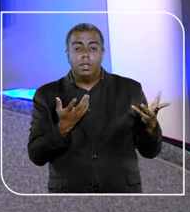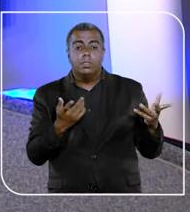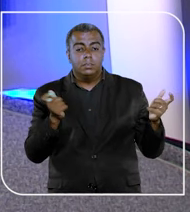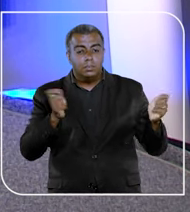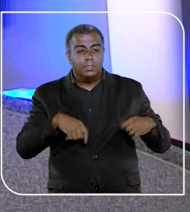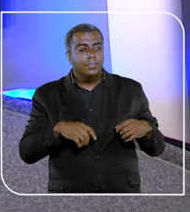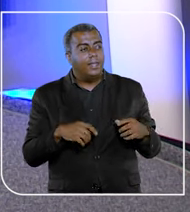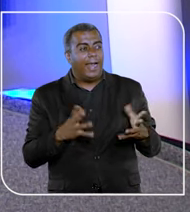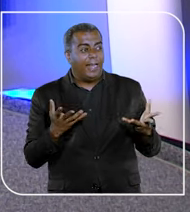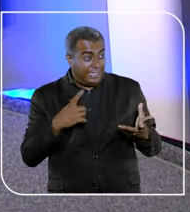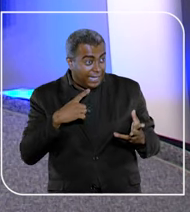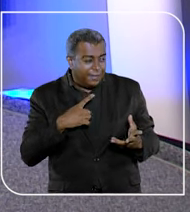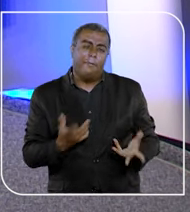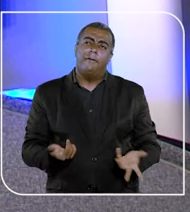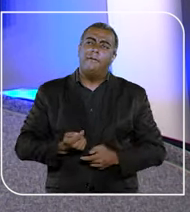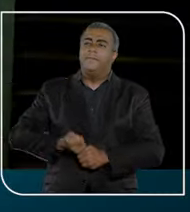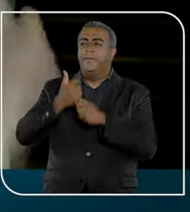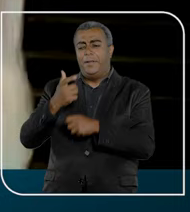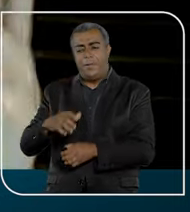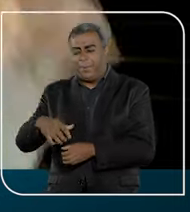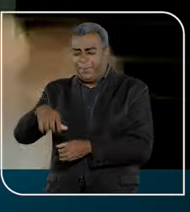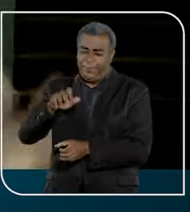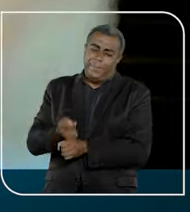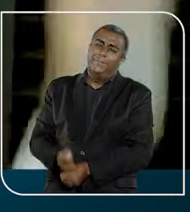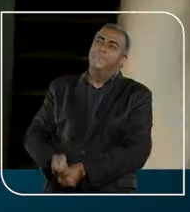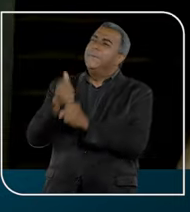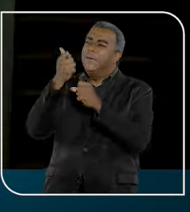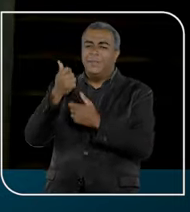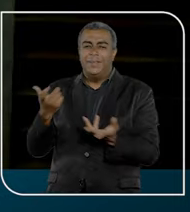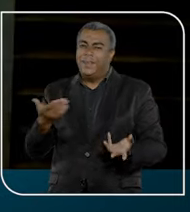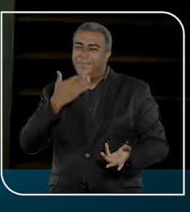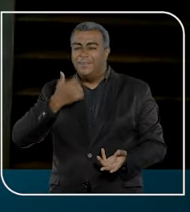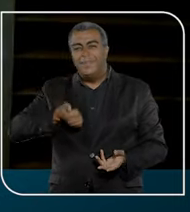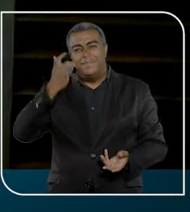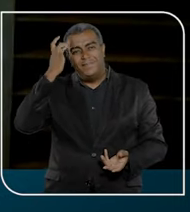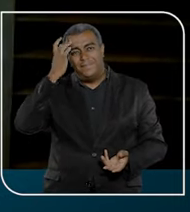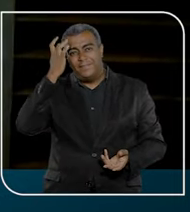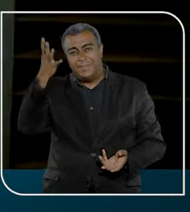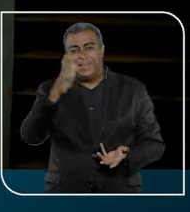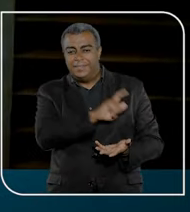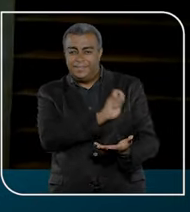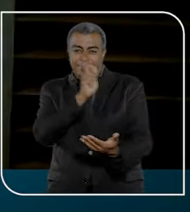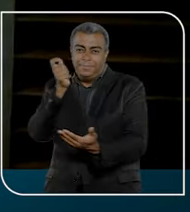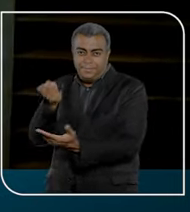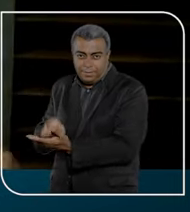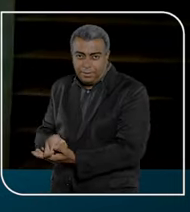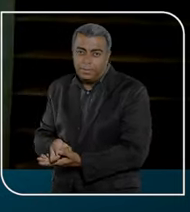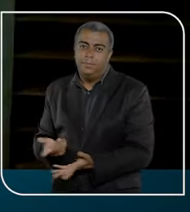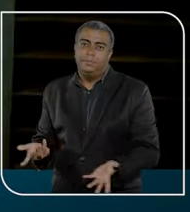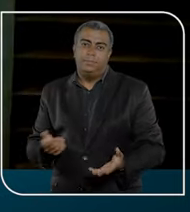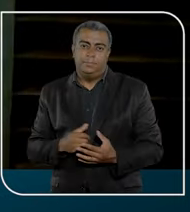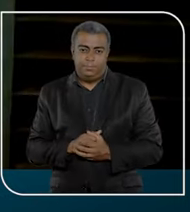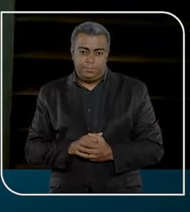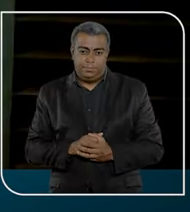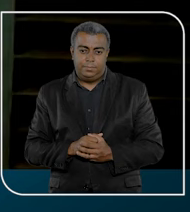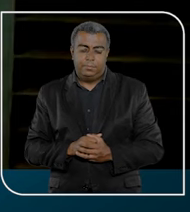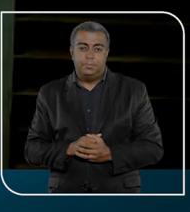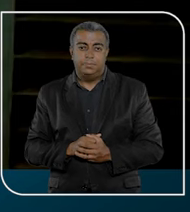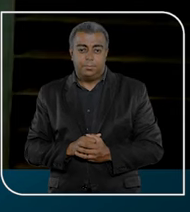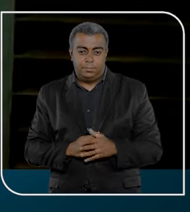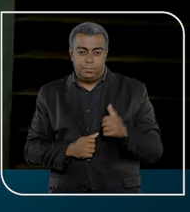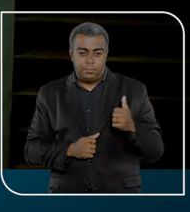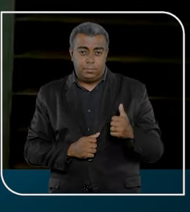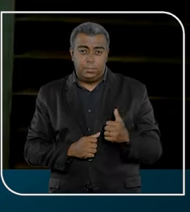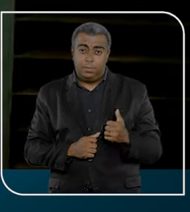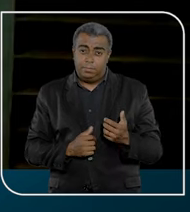né? Quando o devedor tem dinheiro em conta, a gente solta rojões, né? Abre champanhe, porque o crédito vai ser